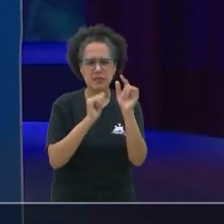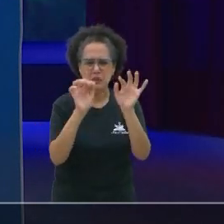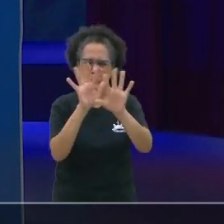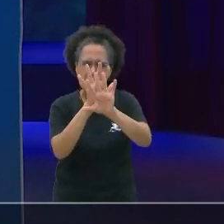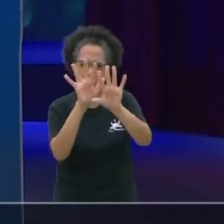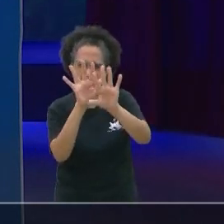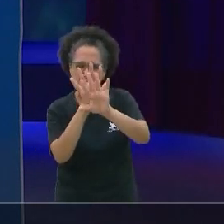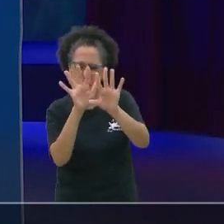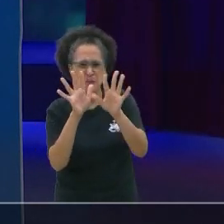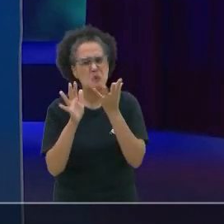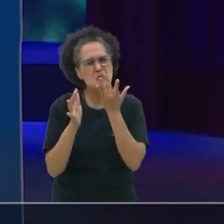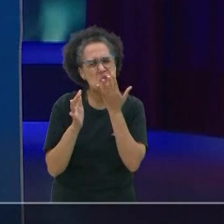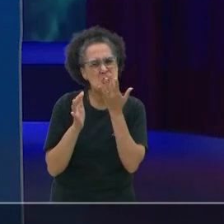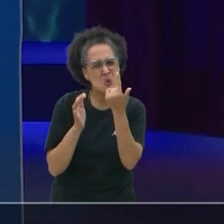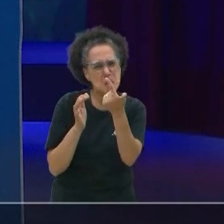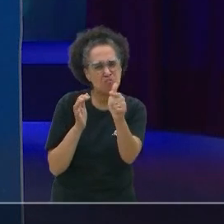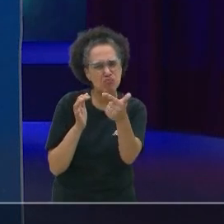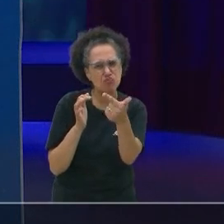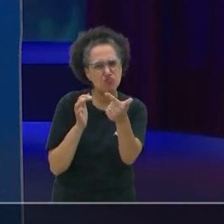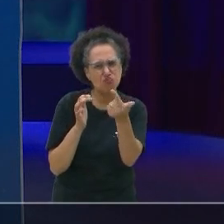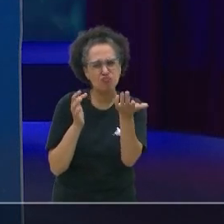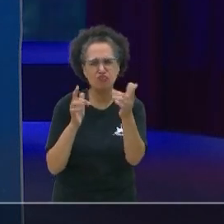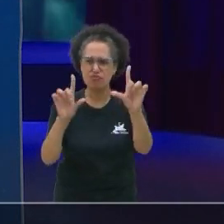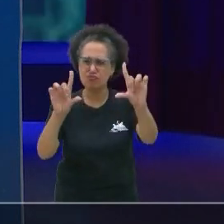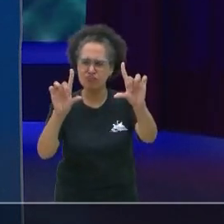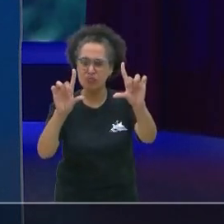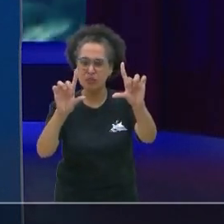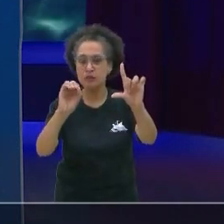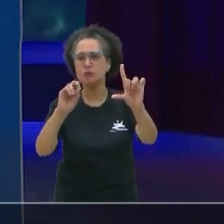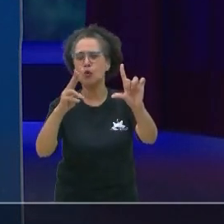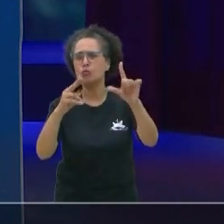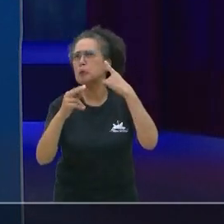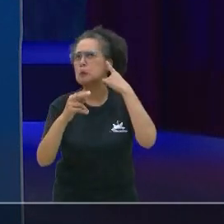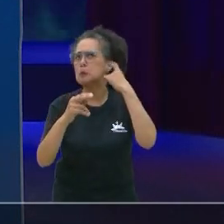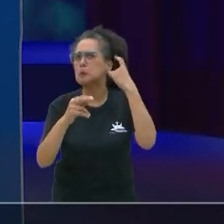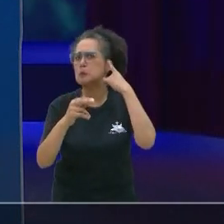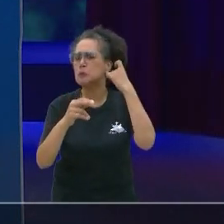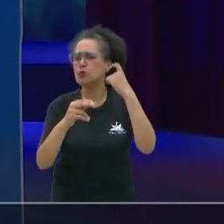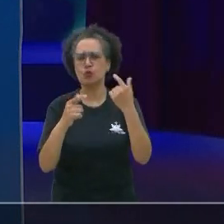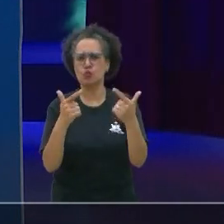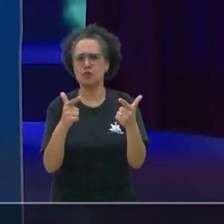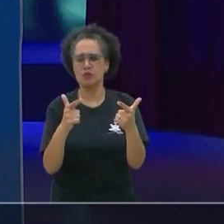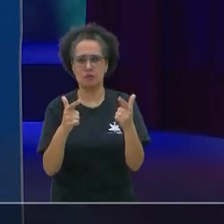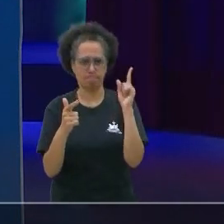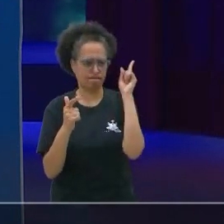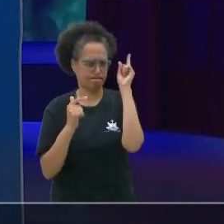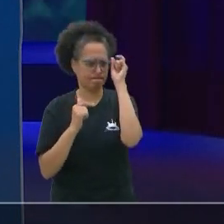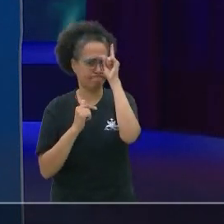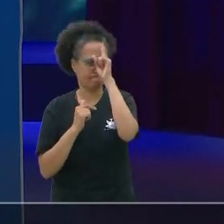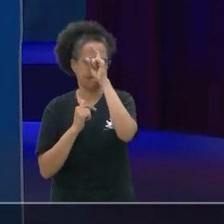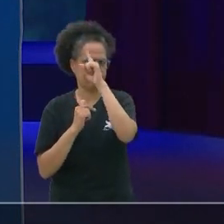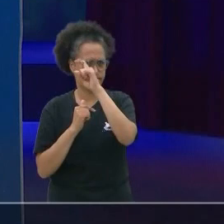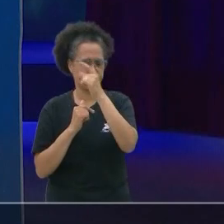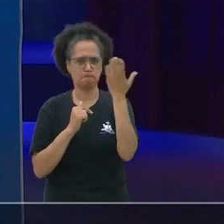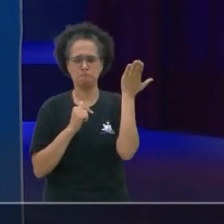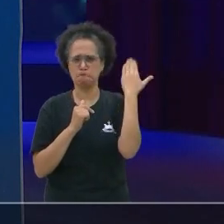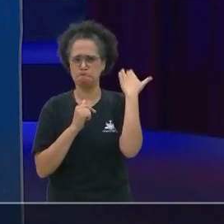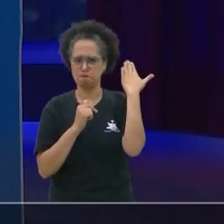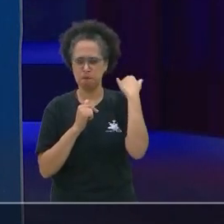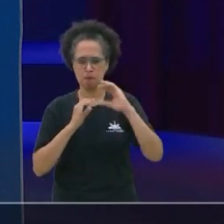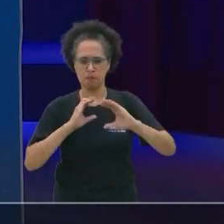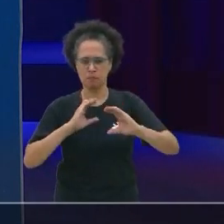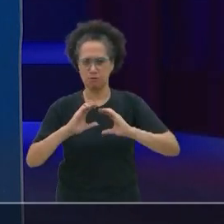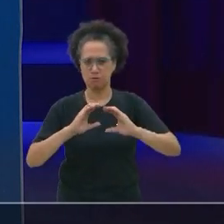deturpado, né, sem cor, ou até sem som. Olha a dificuldade de que era, né, a